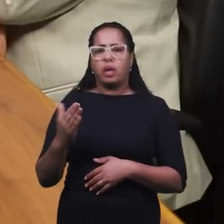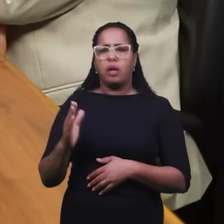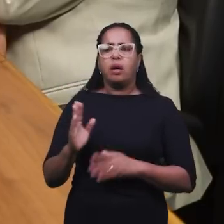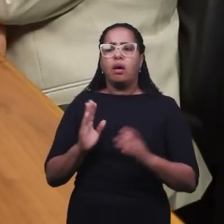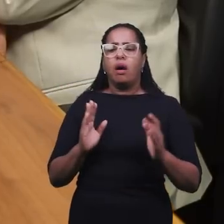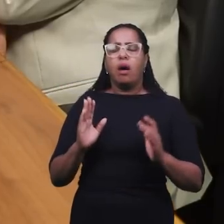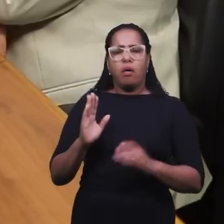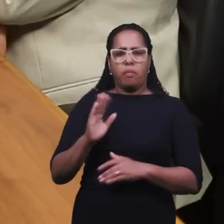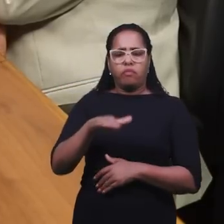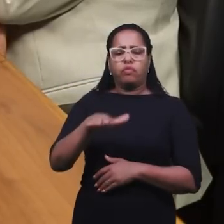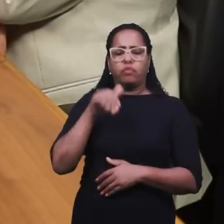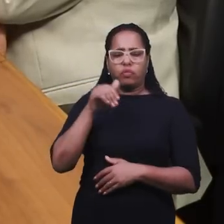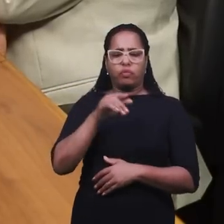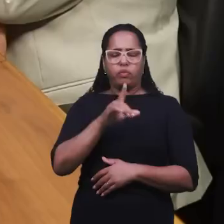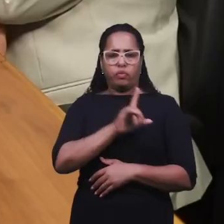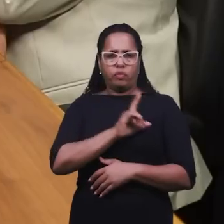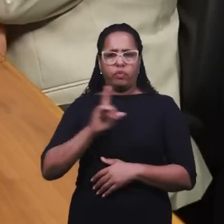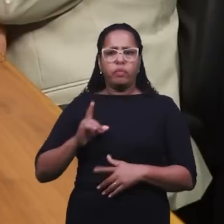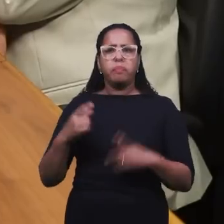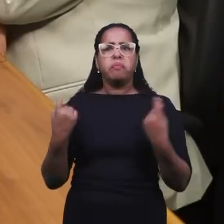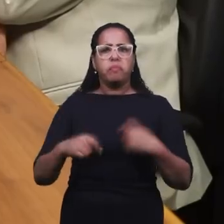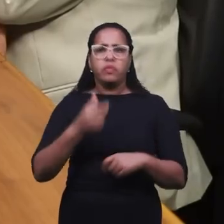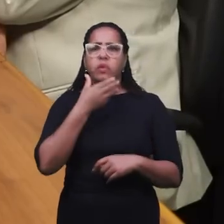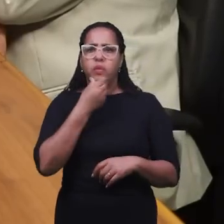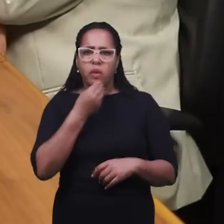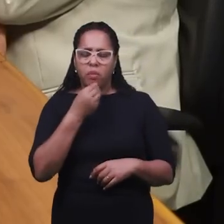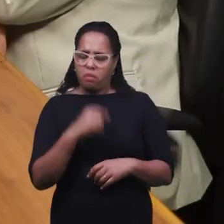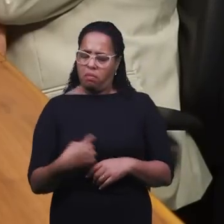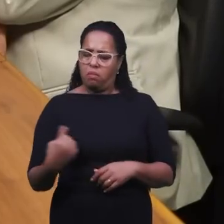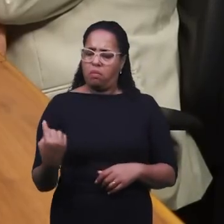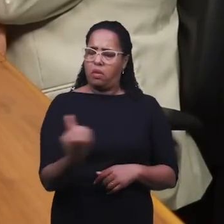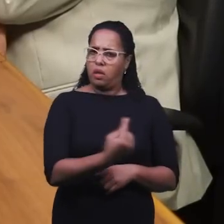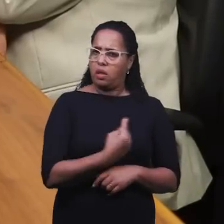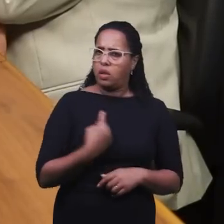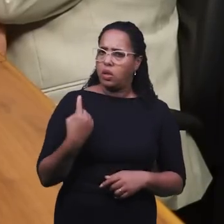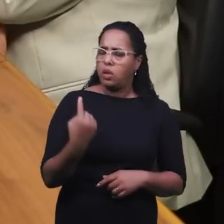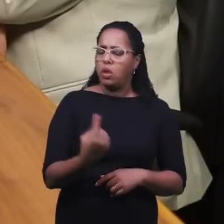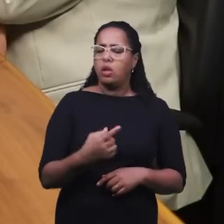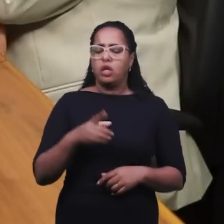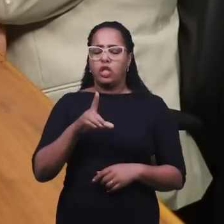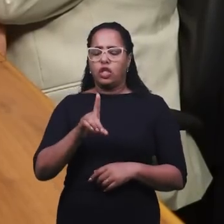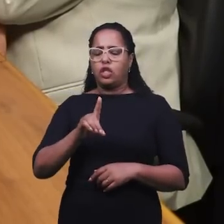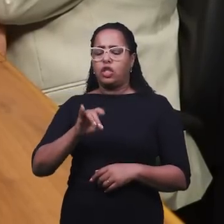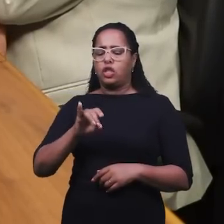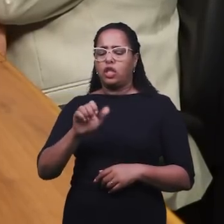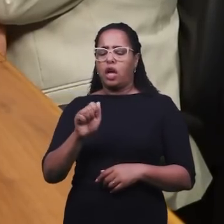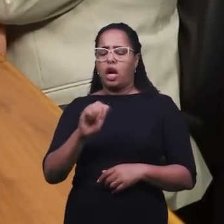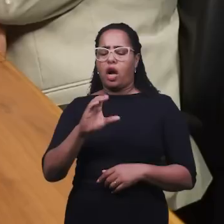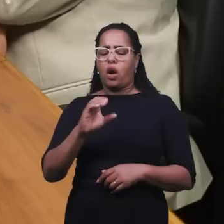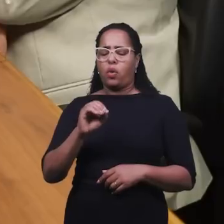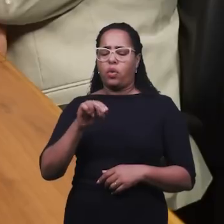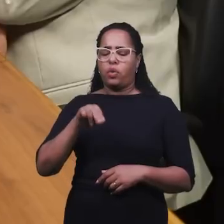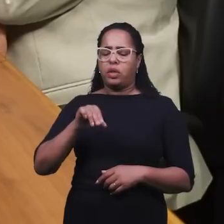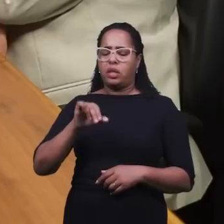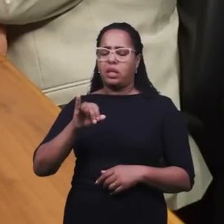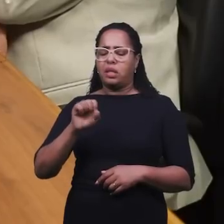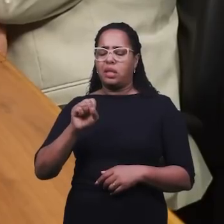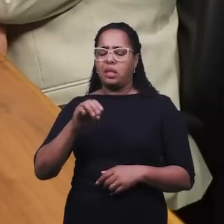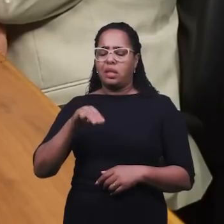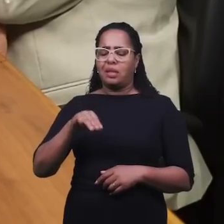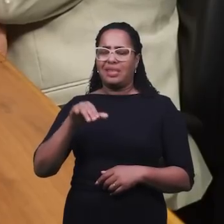Não tinham mulheres ali, foram 7 varões. Então, aquilo que nós entendemos para